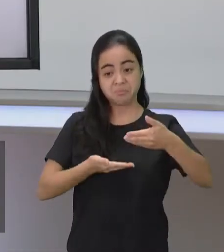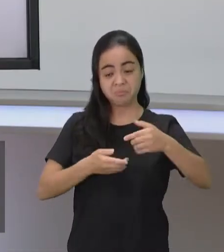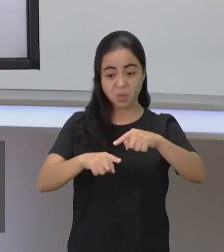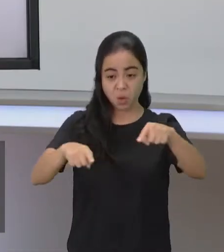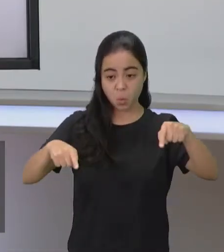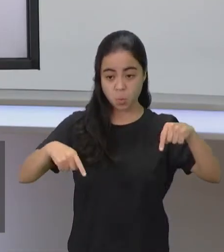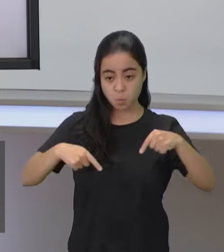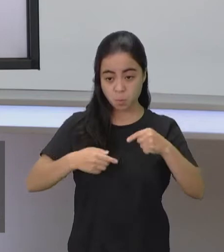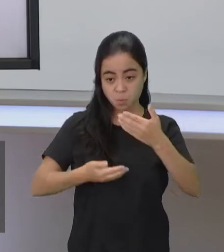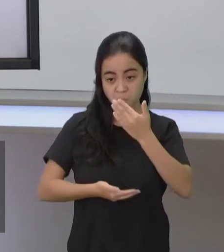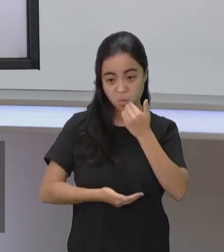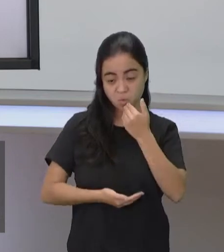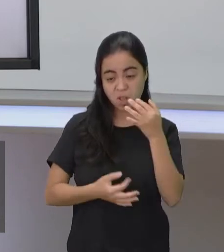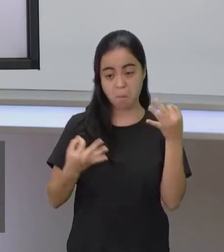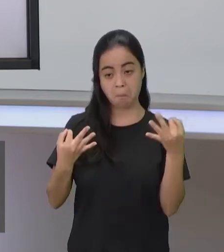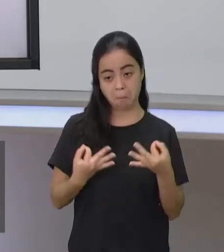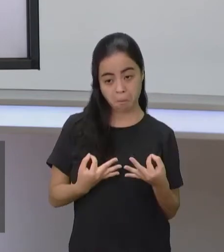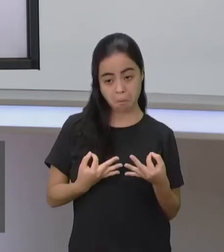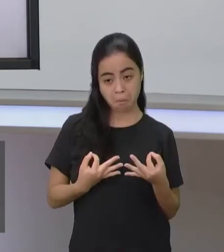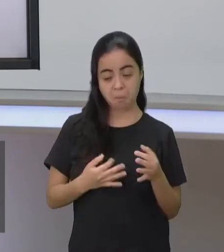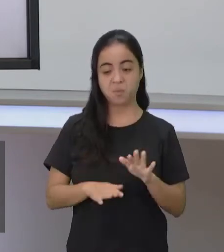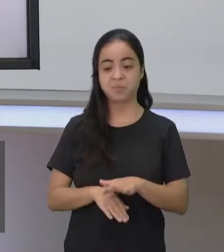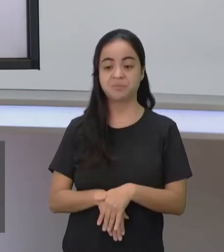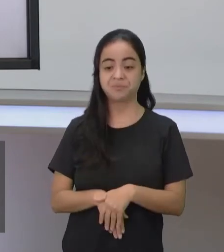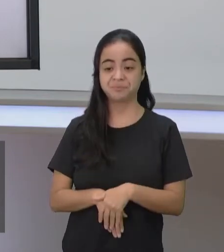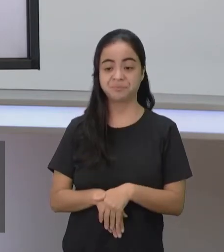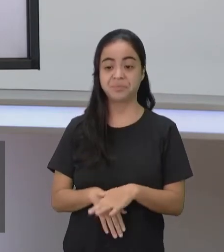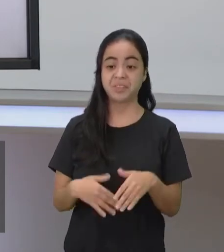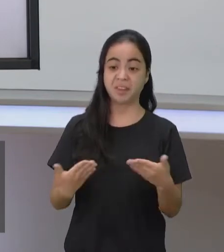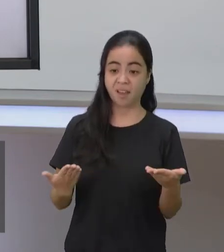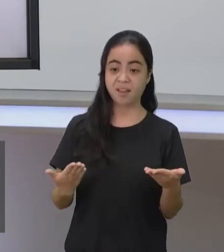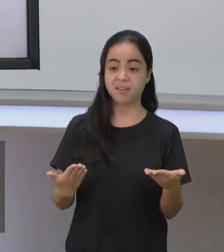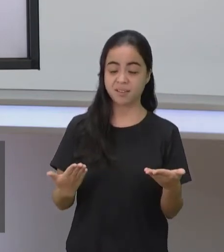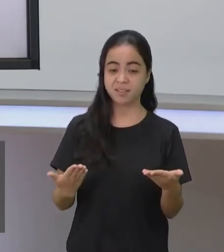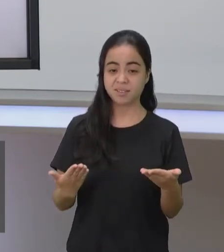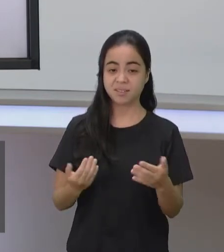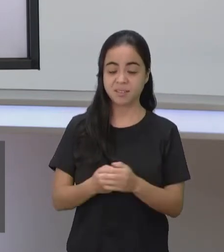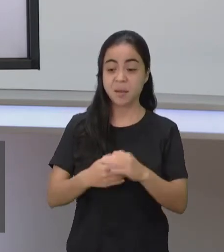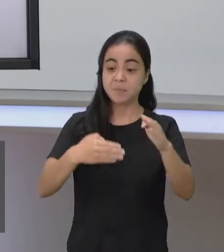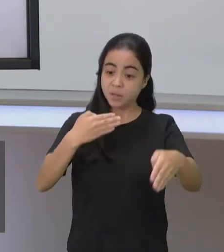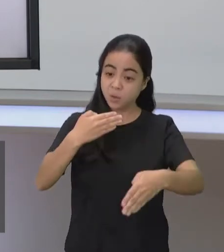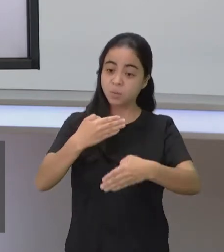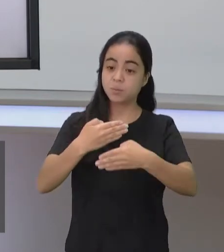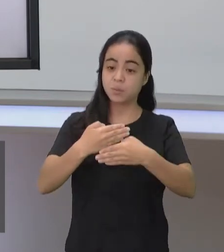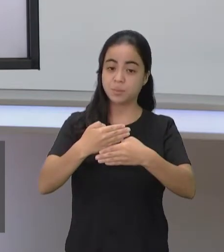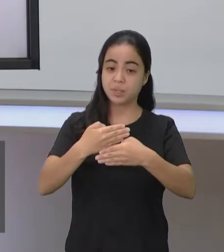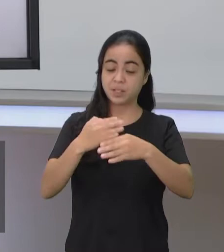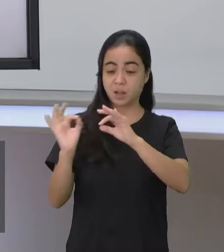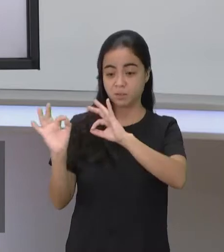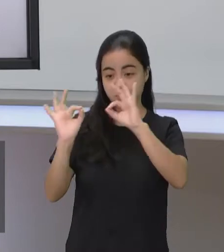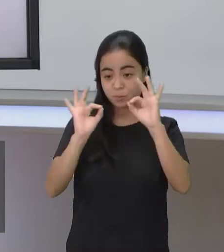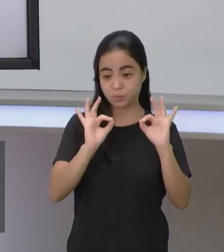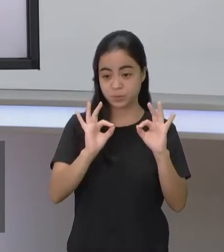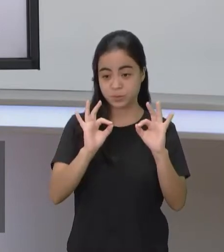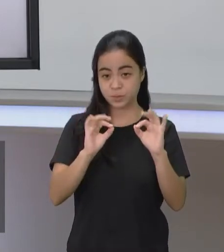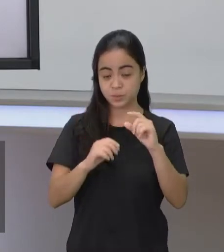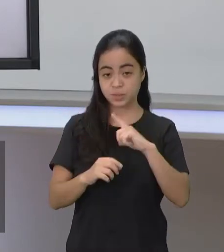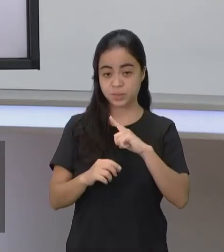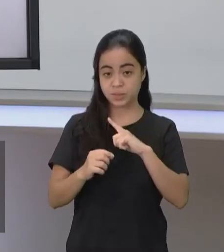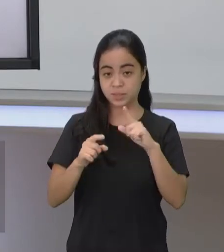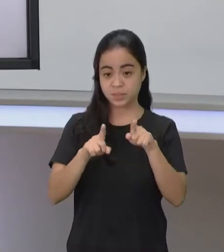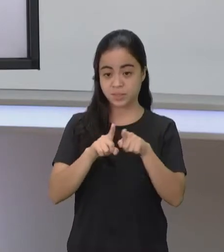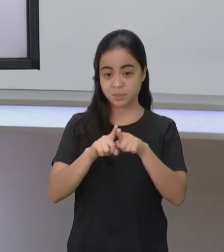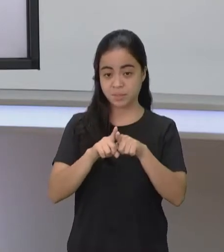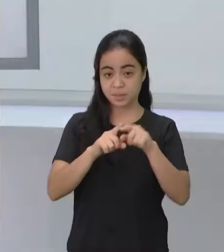Assim, exatamente. Maravilhoso. E aí, né, pra gente complementar esse nosso vídeo maravilhoso, a gente também trouxe